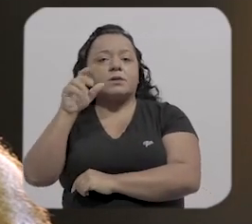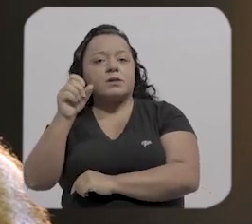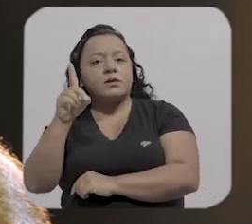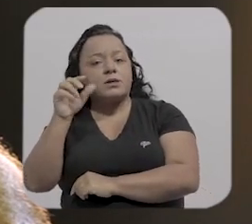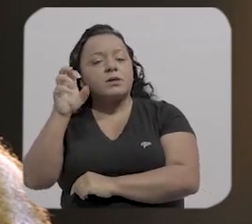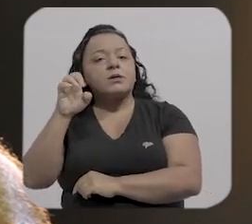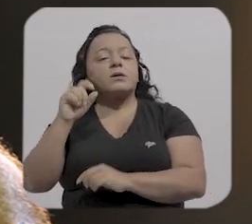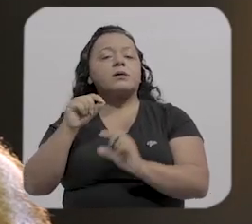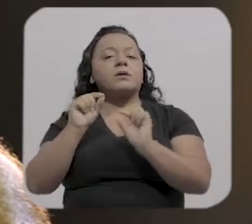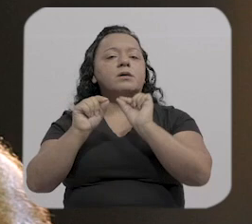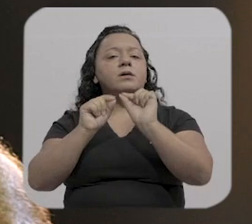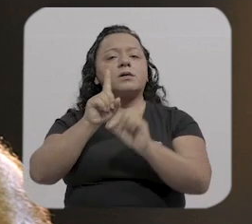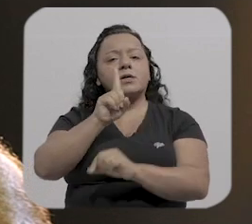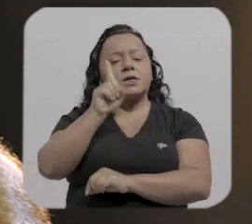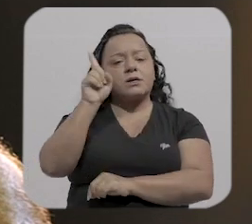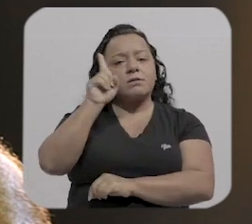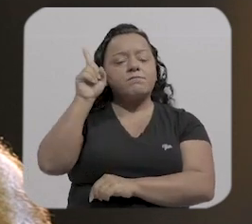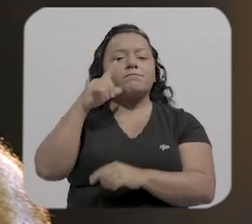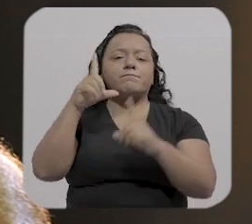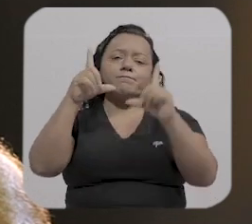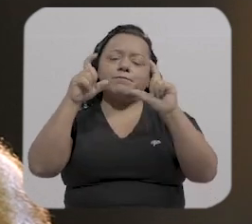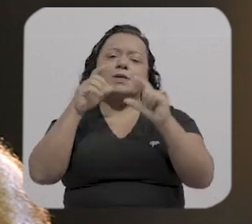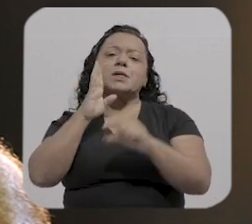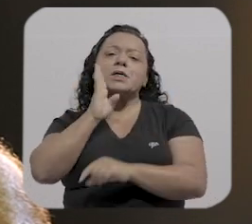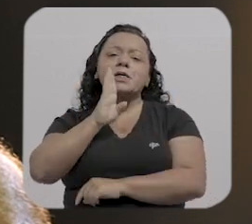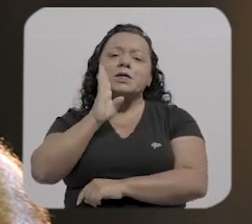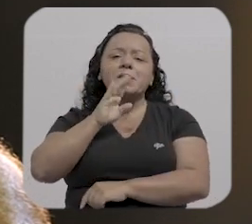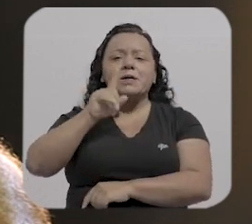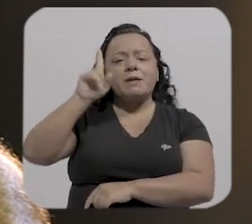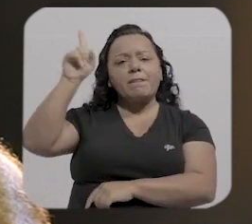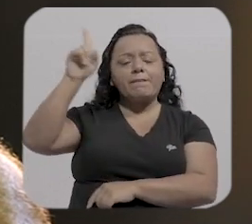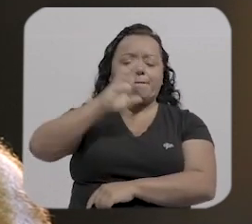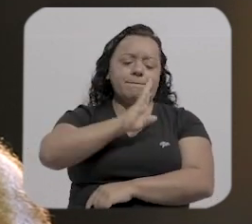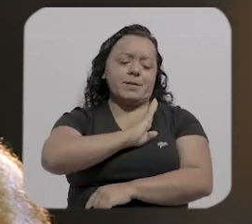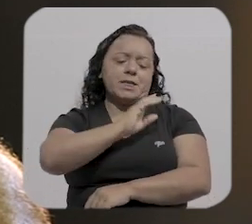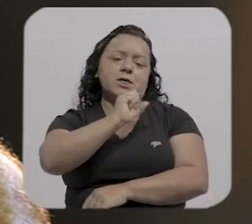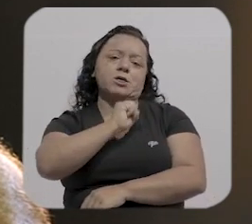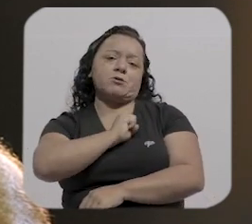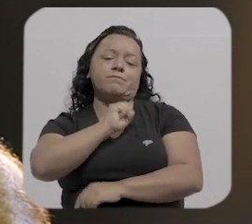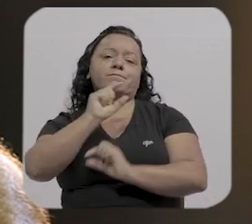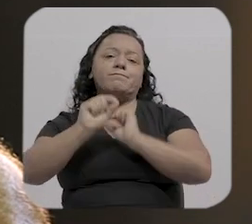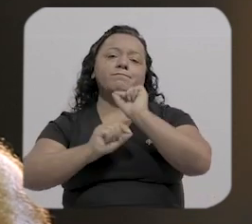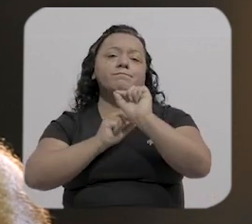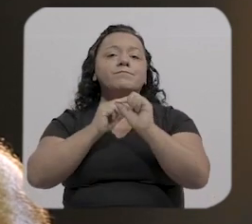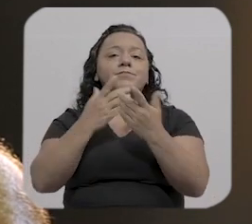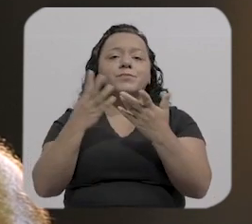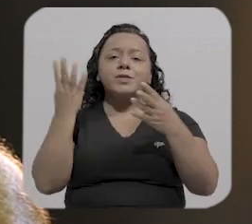fotografia muito bacana ali em frente do Barão dos Solimões, no livro O Turista Aprendiz.